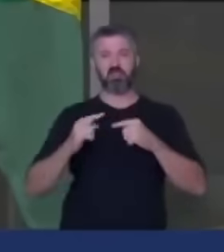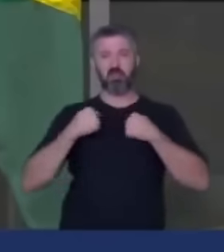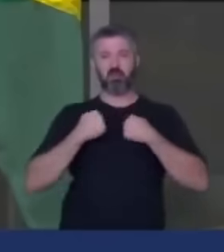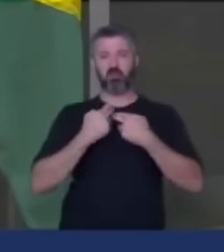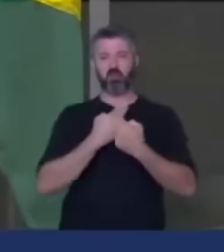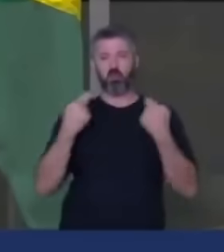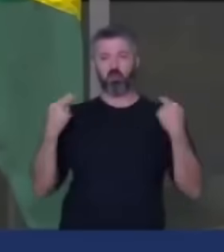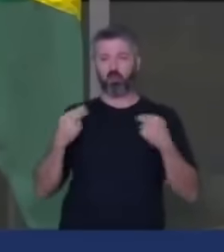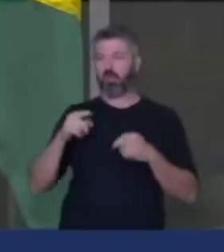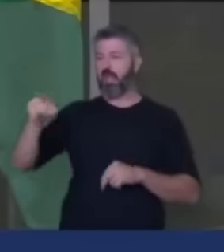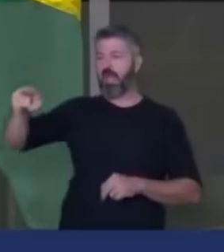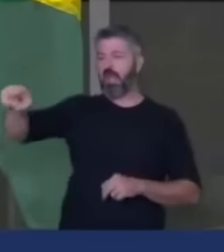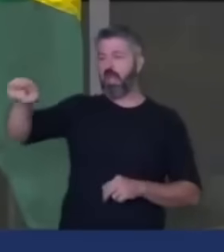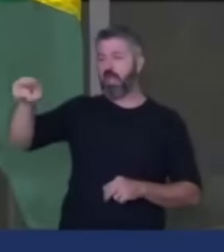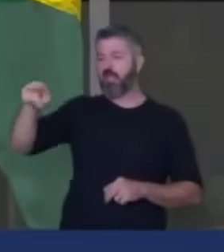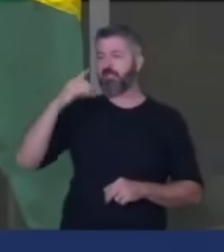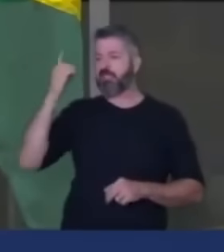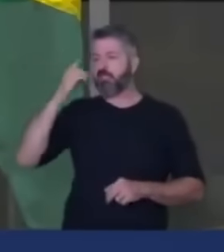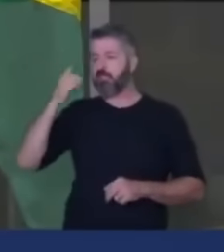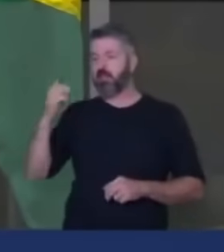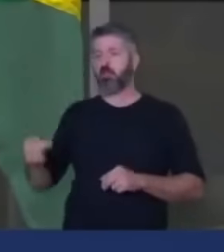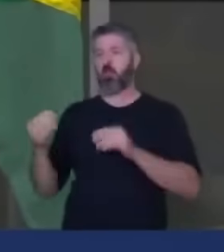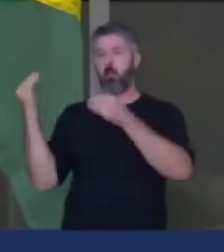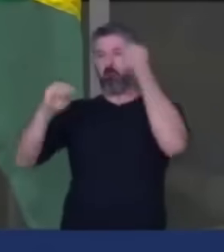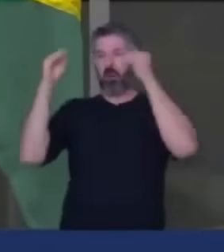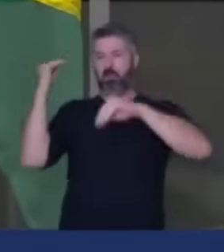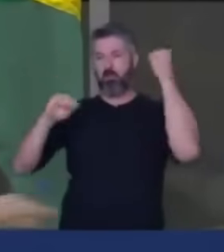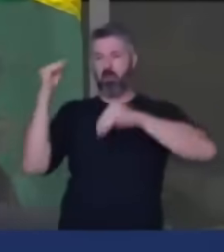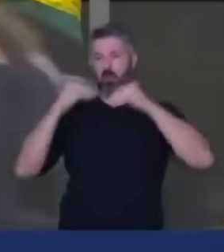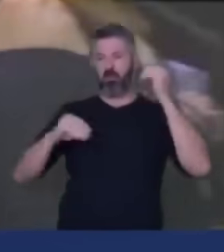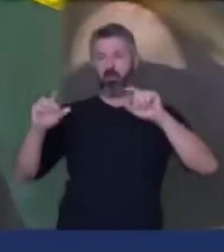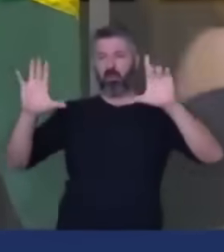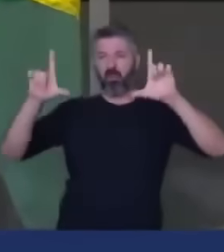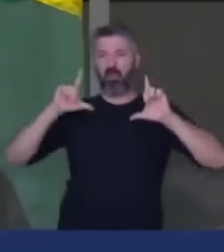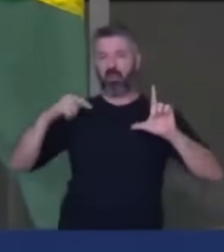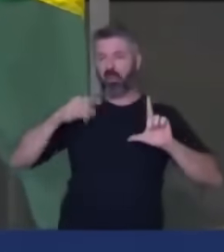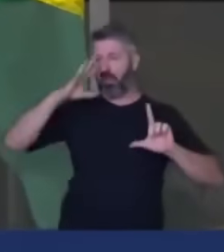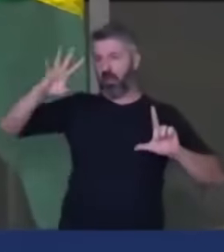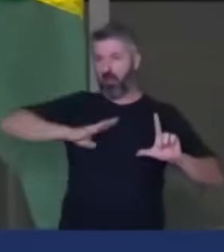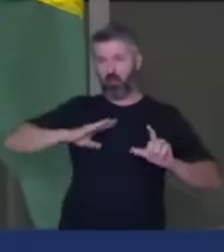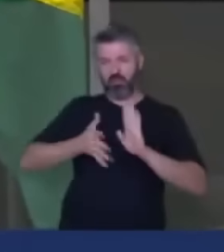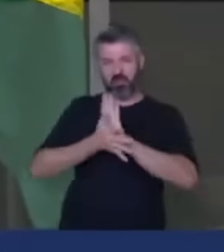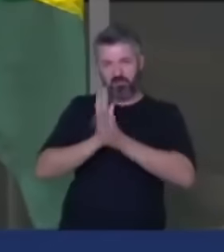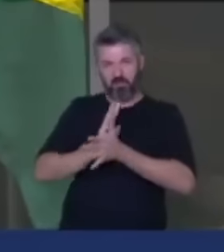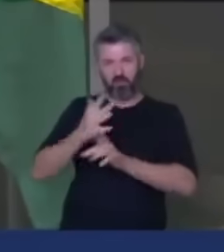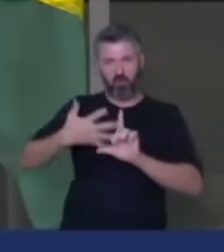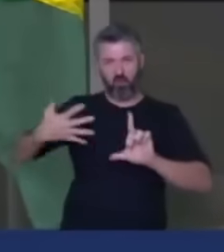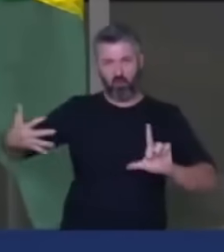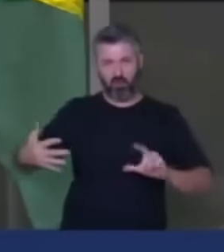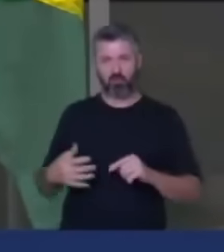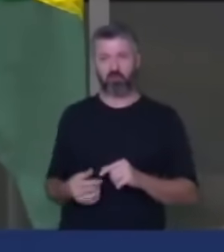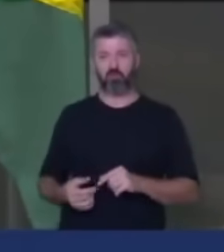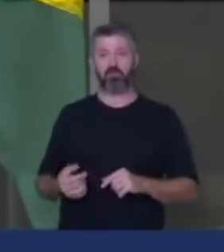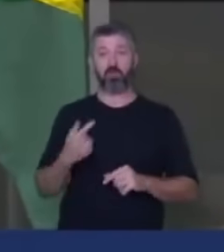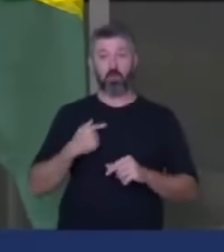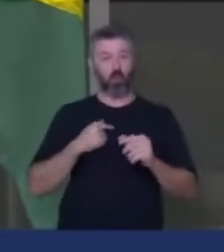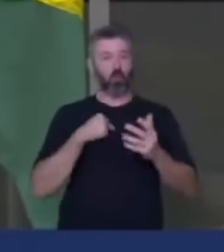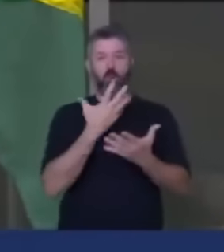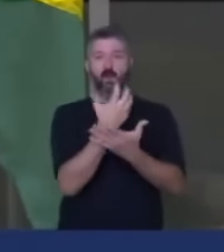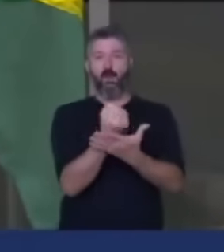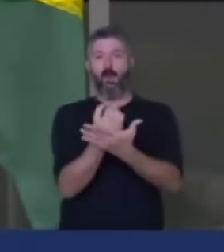Esses deputados que estão postando me acusando de homofóbico eu tô pintando tudo